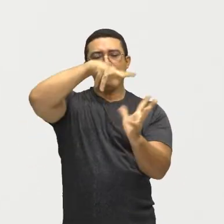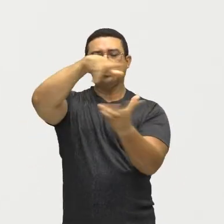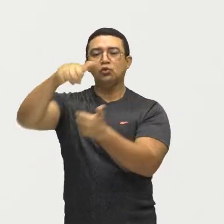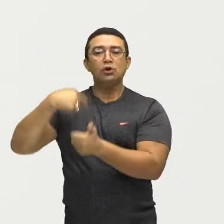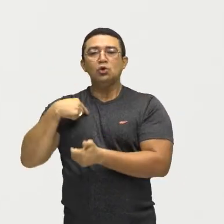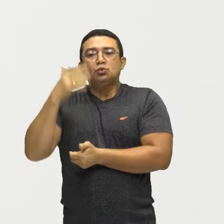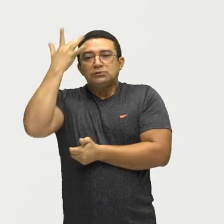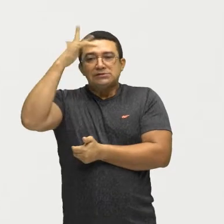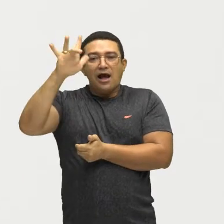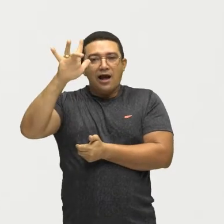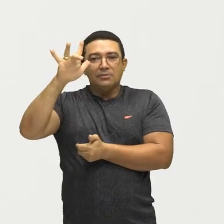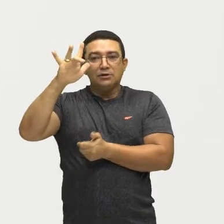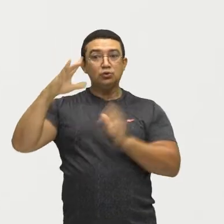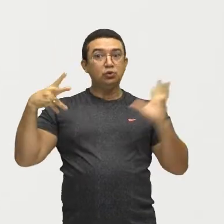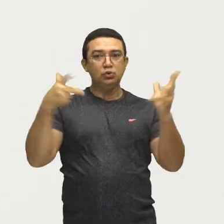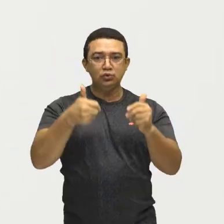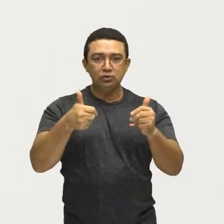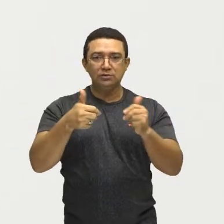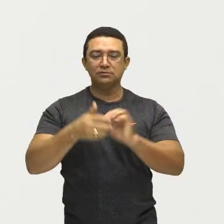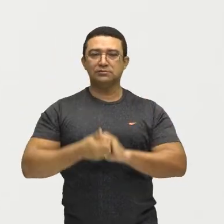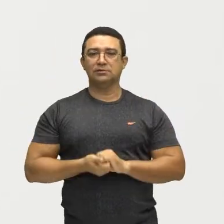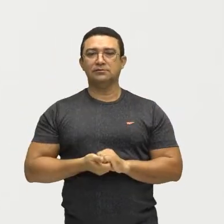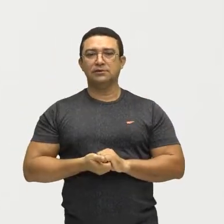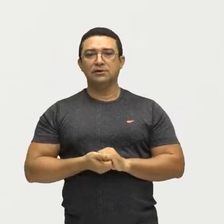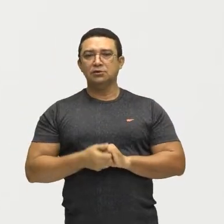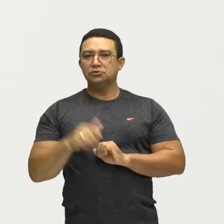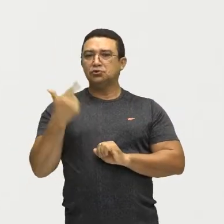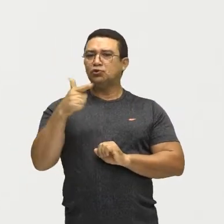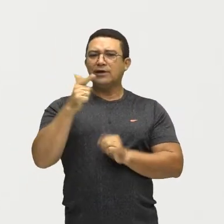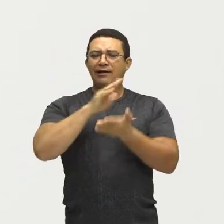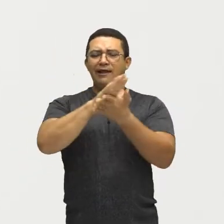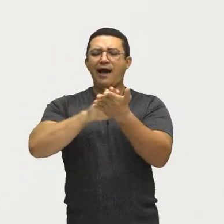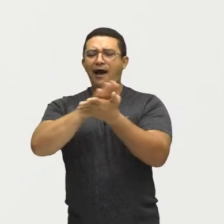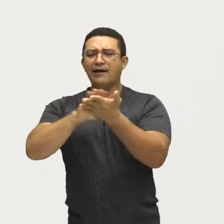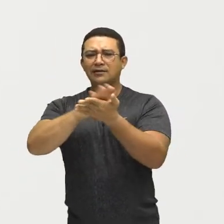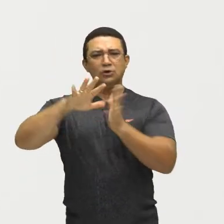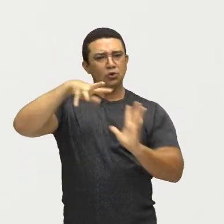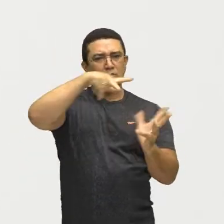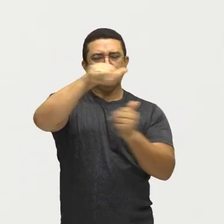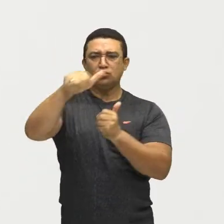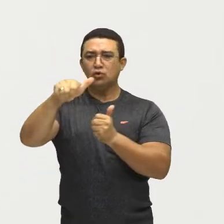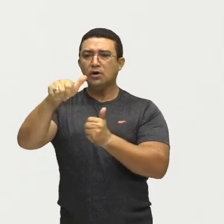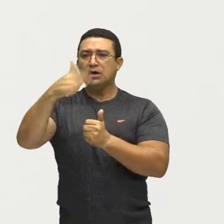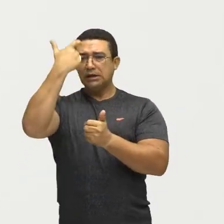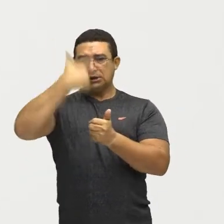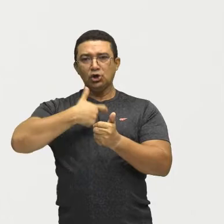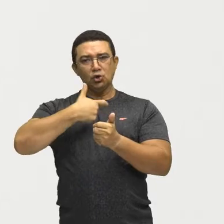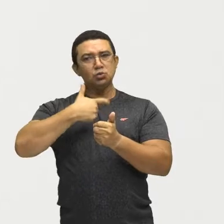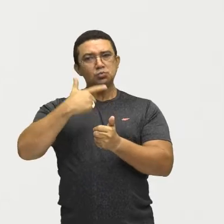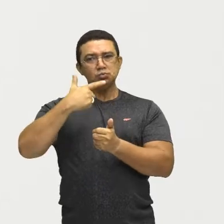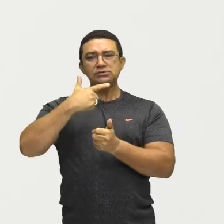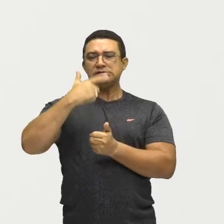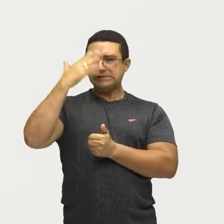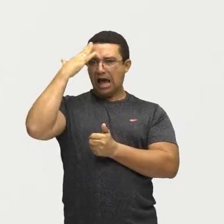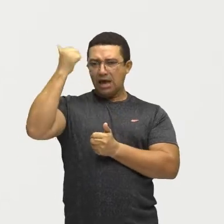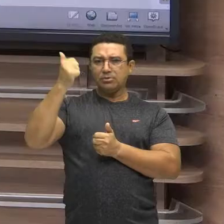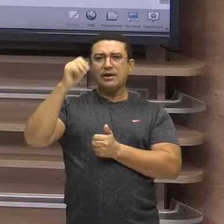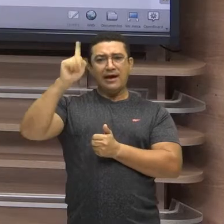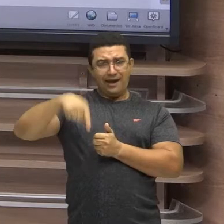nesse segundo verso, quando eu digo não tem nada nesse mundo que eu não saiba demais, é um